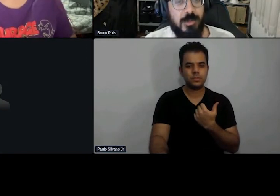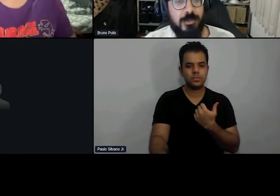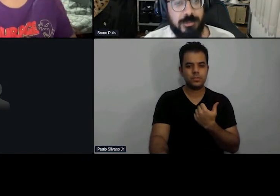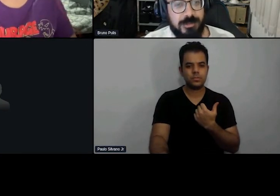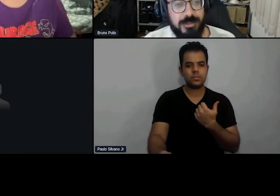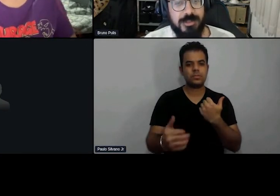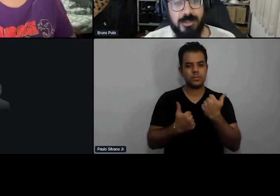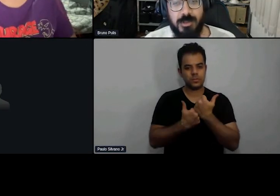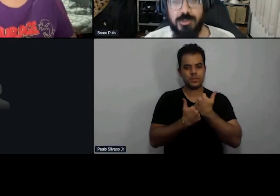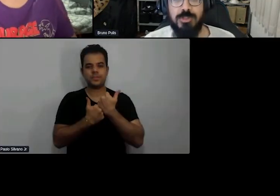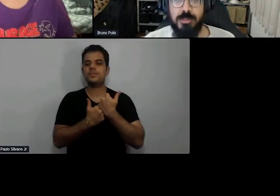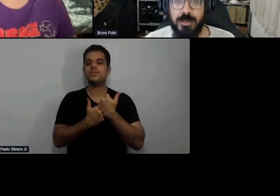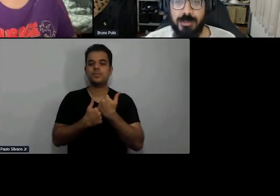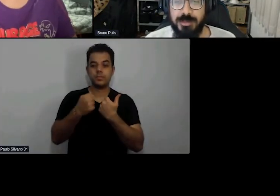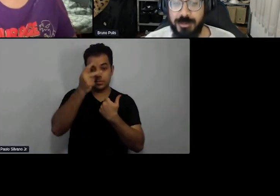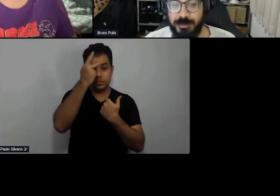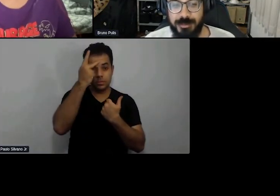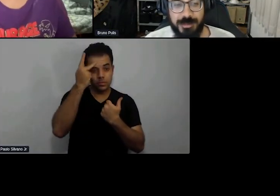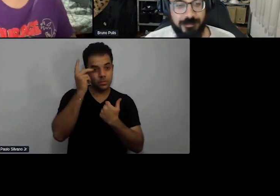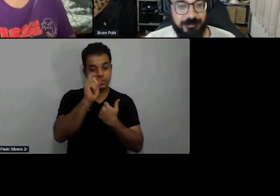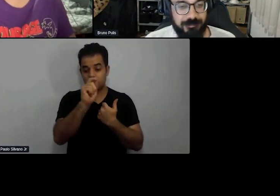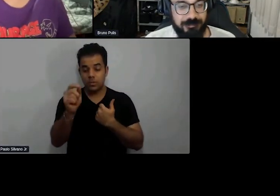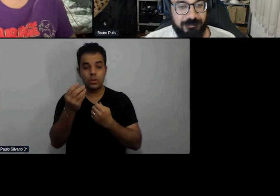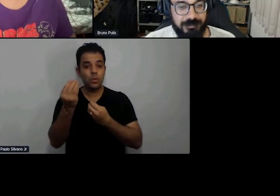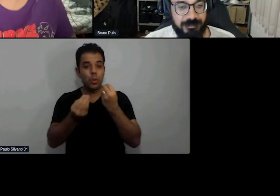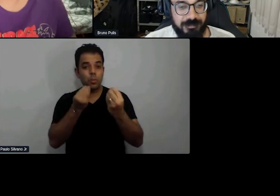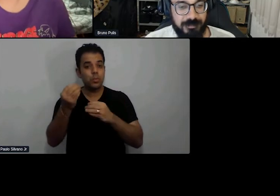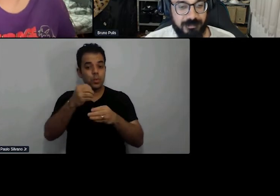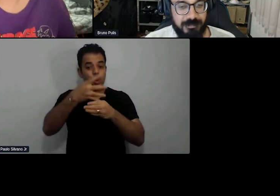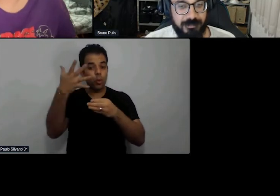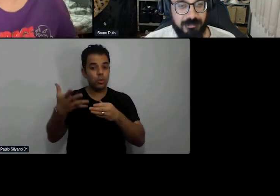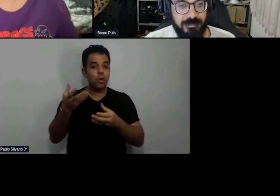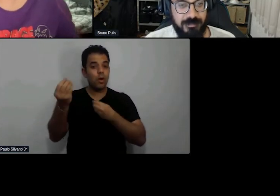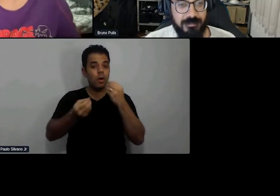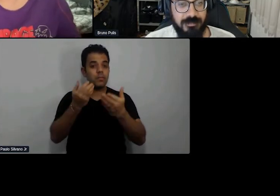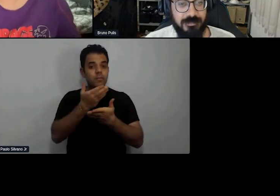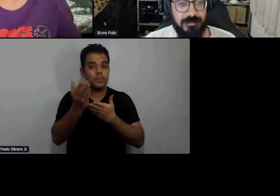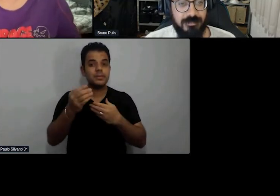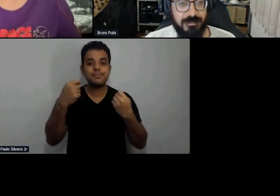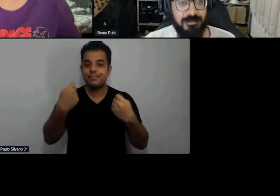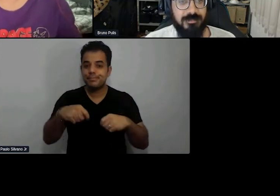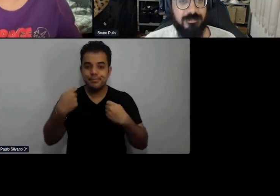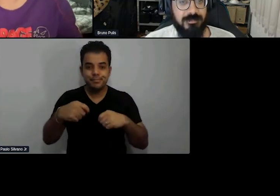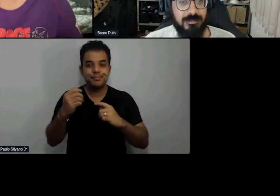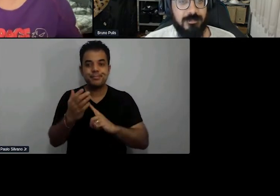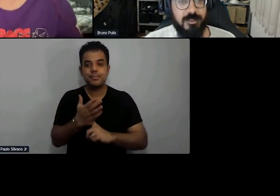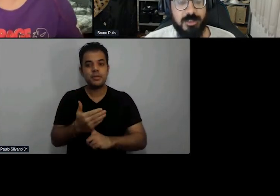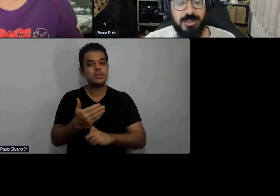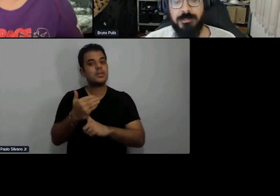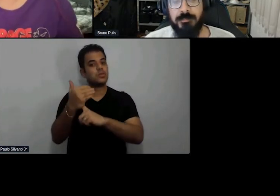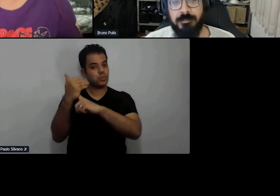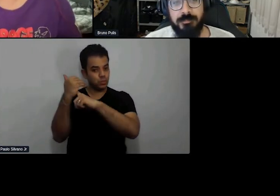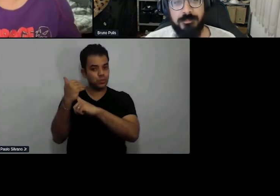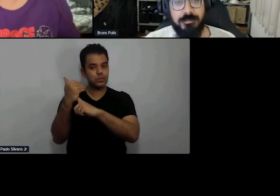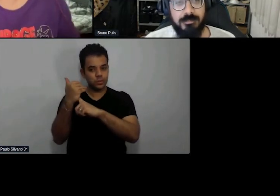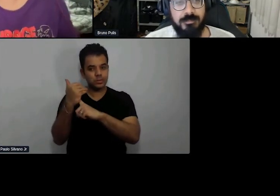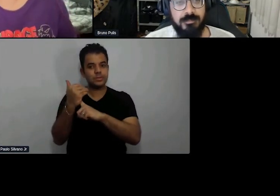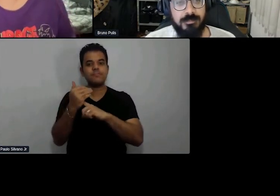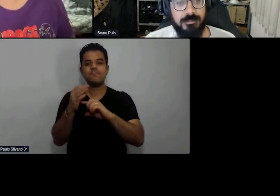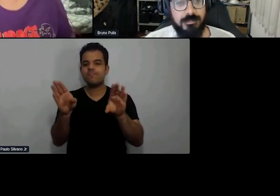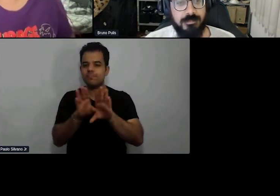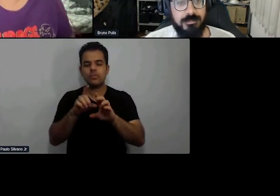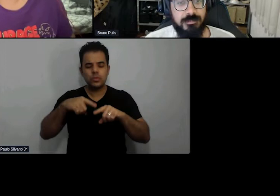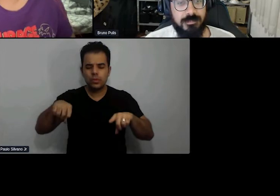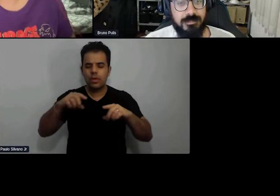elas vão consumir o conteúdo, né? Ou tem que recorrer a uma tecnologia, e que a gente preza muito pelo